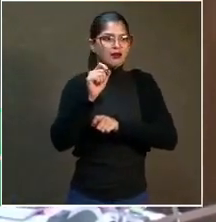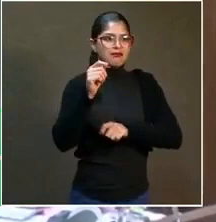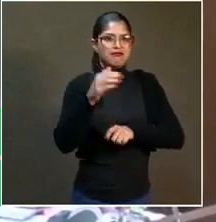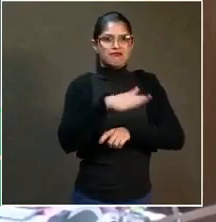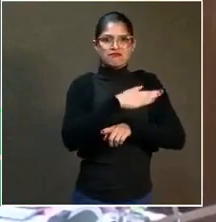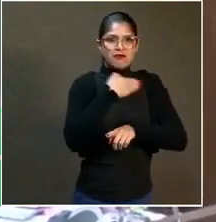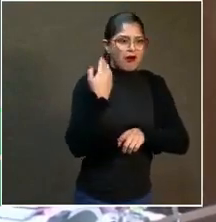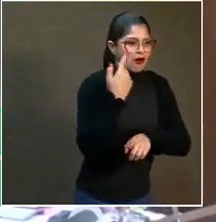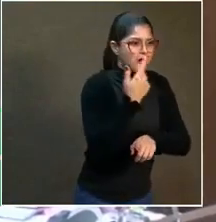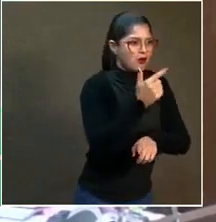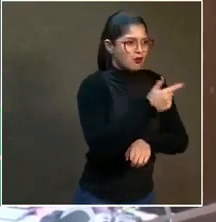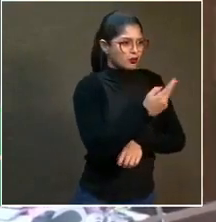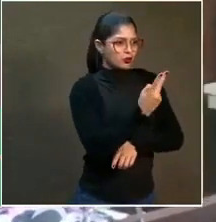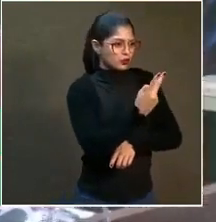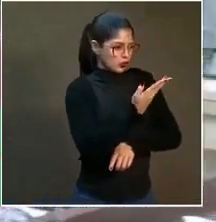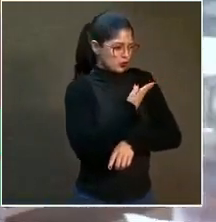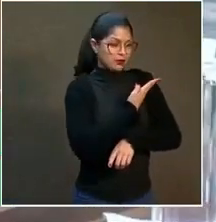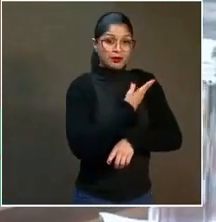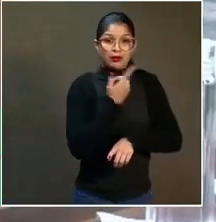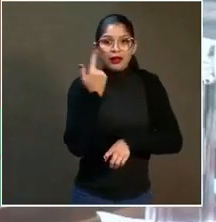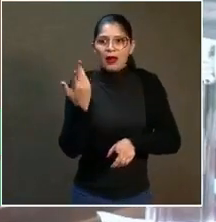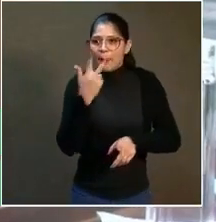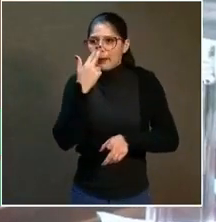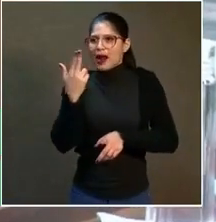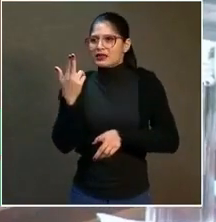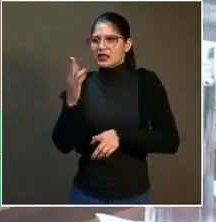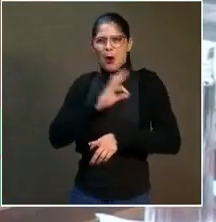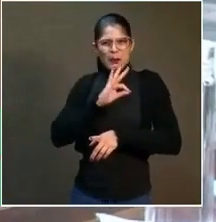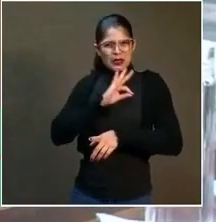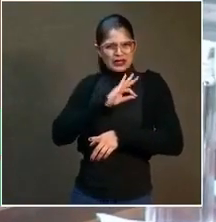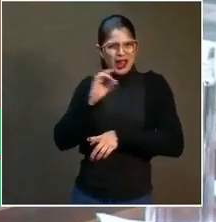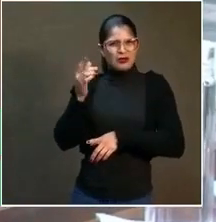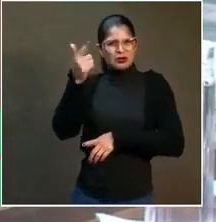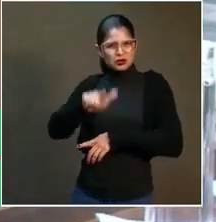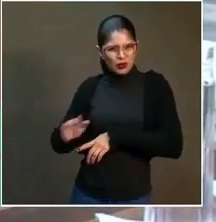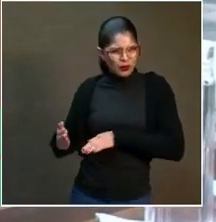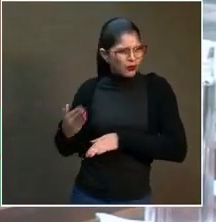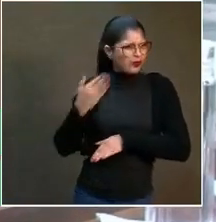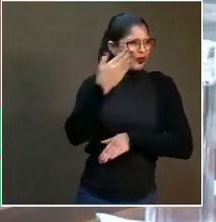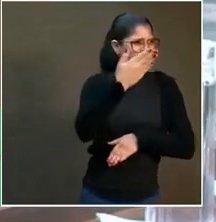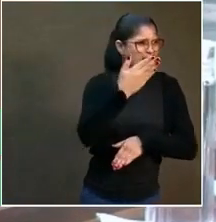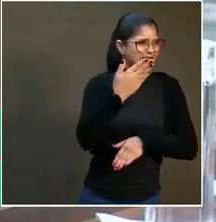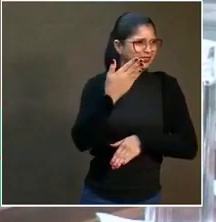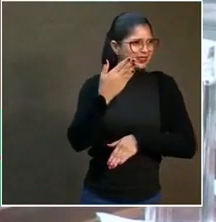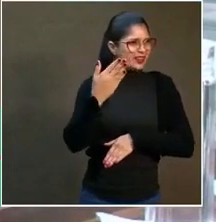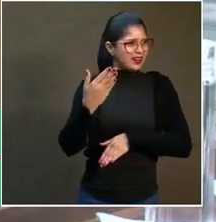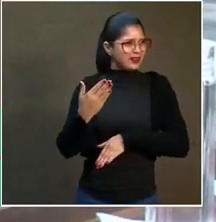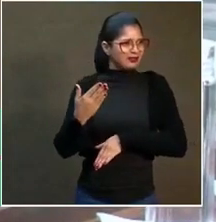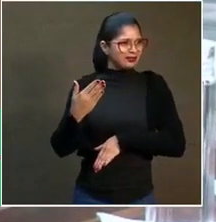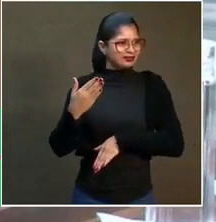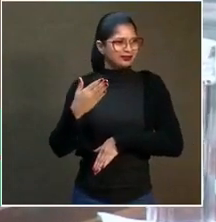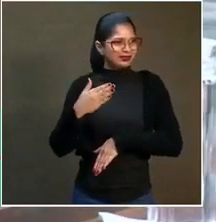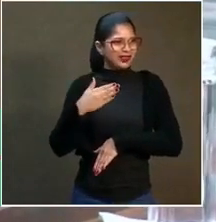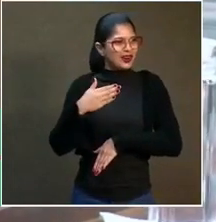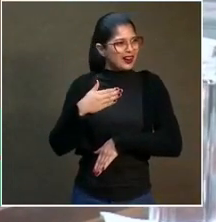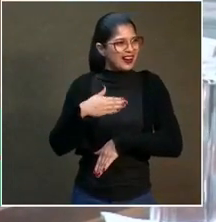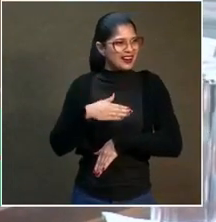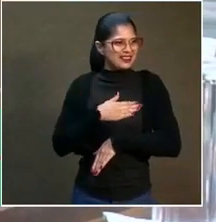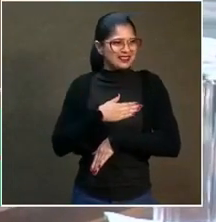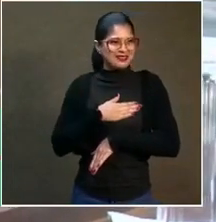policial civil entrou na delegacia e matou quatro. Ele é bandido! Mas será que ninguém está vendo que está sendo excessivo para